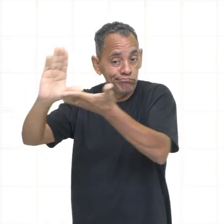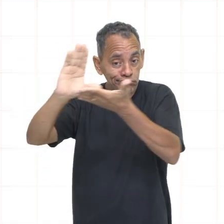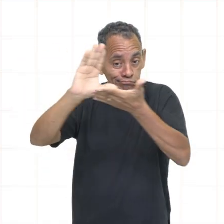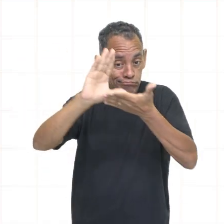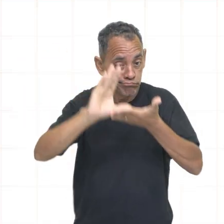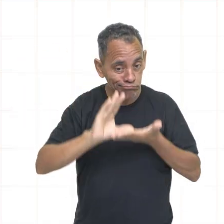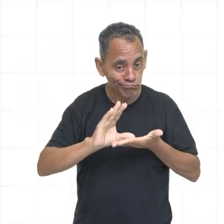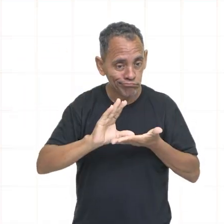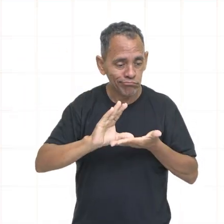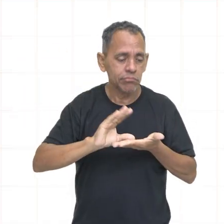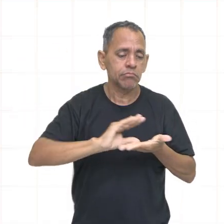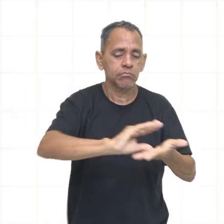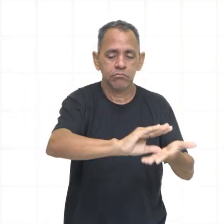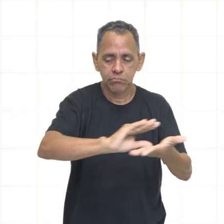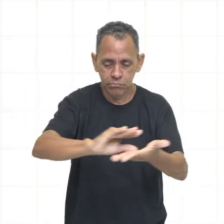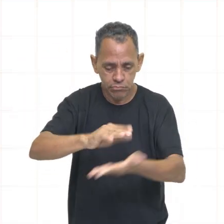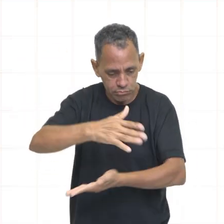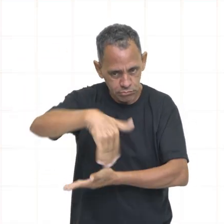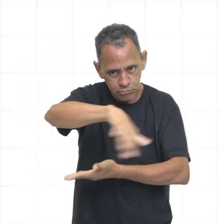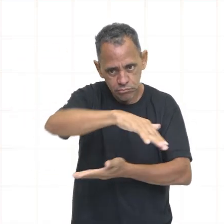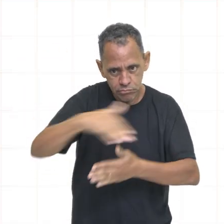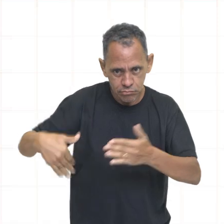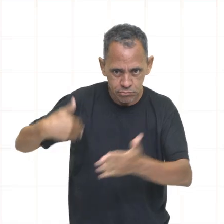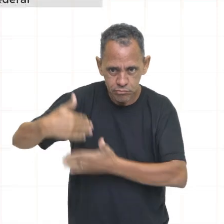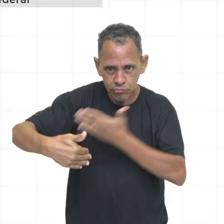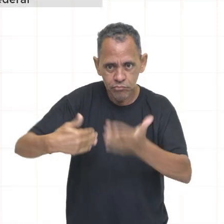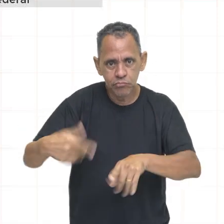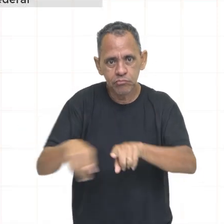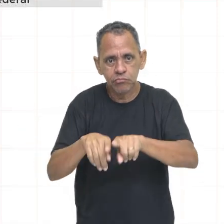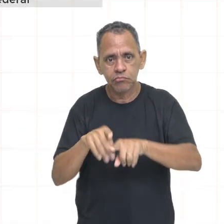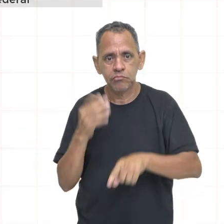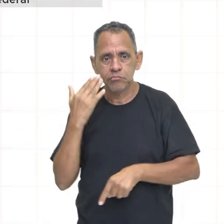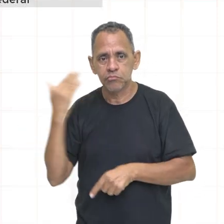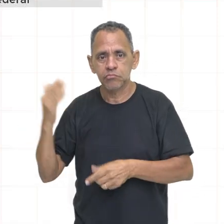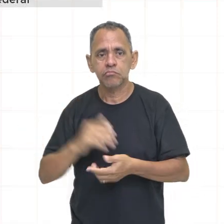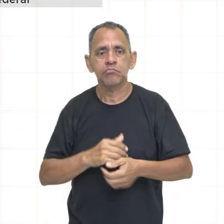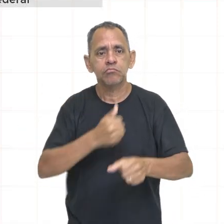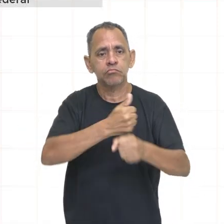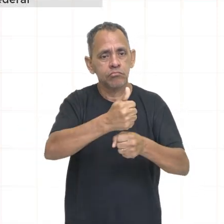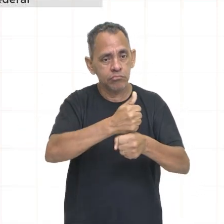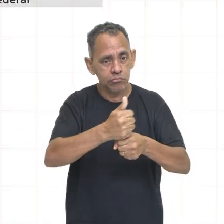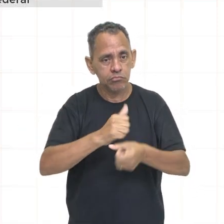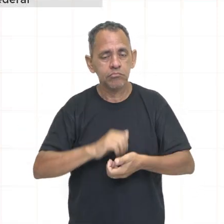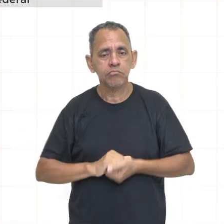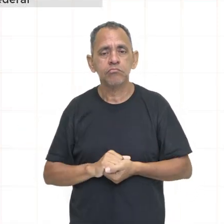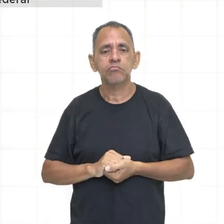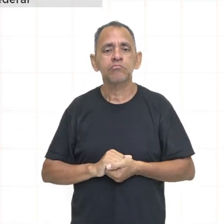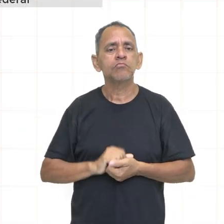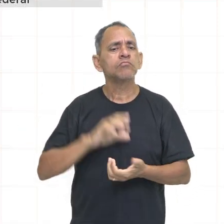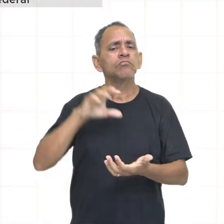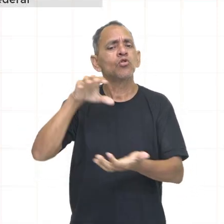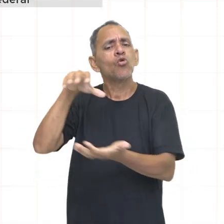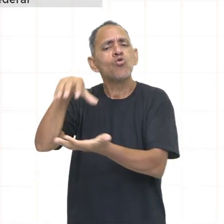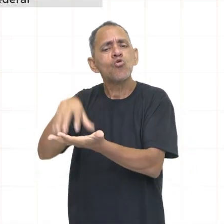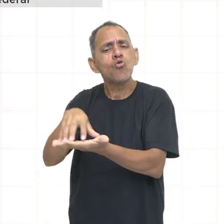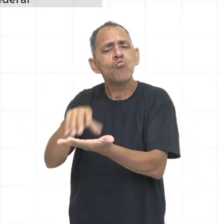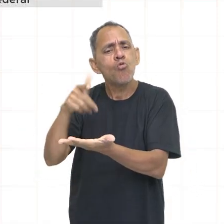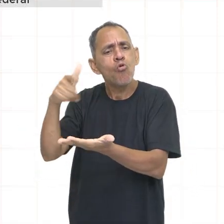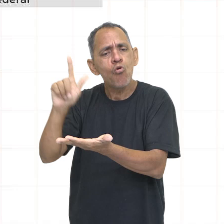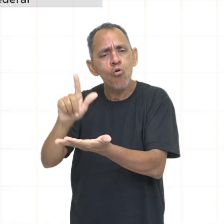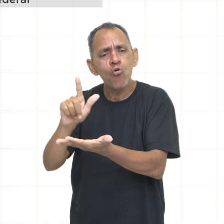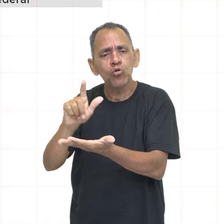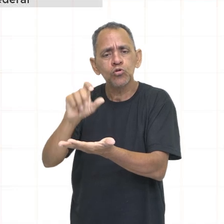no desenvolvimento da região. Vamos adiante. Outra importante autarquia para a gente conhecer